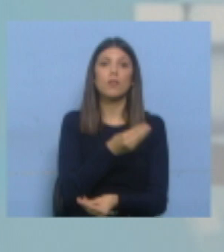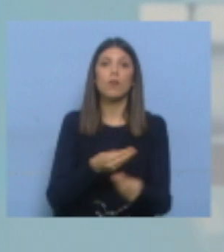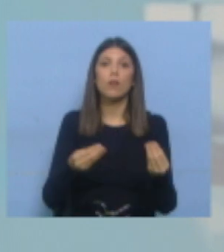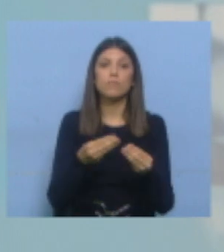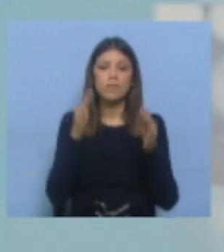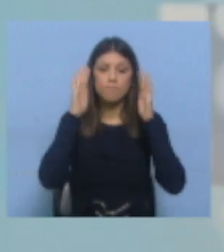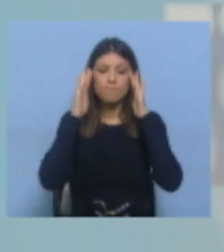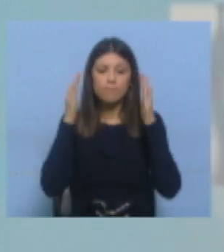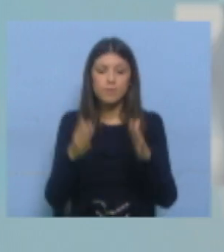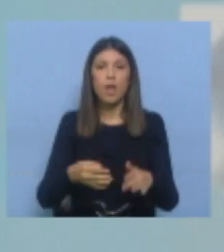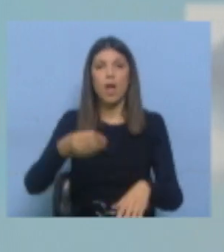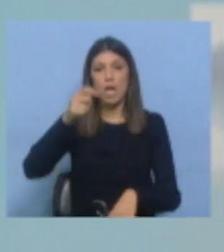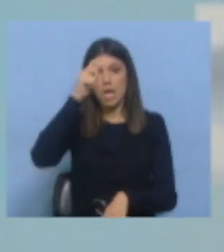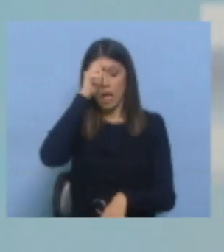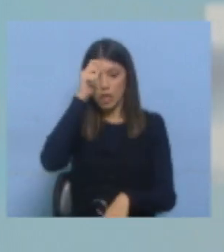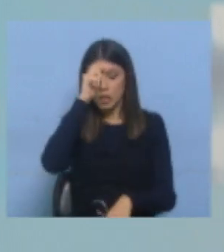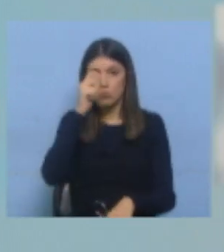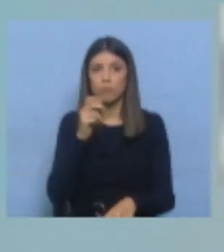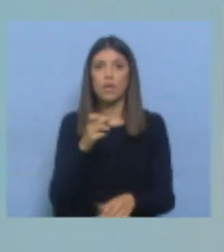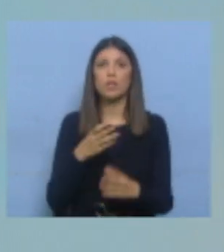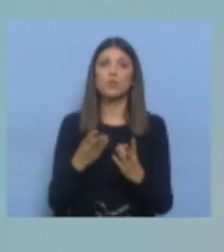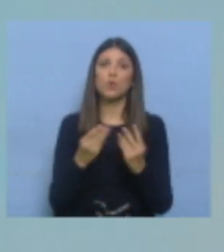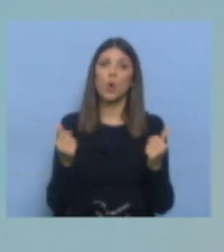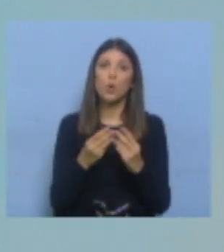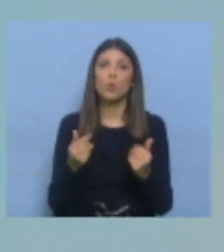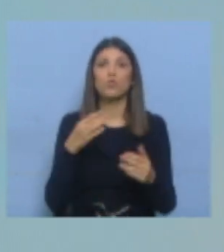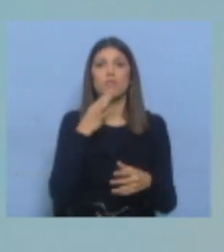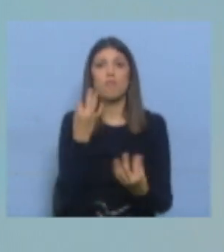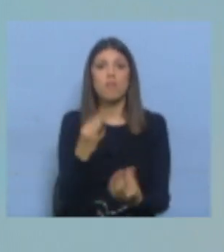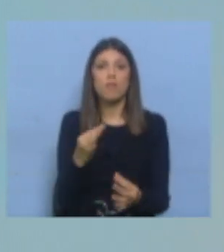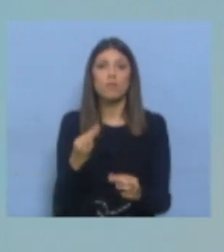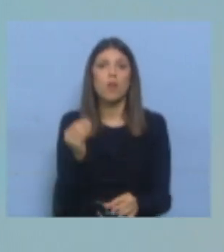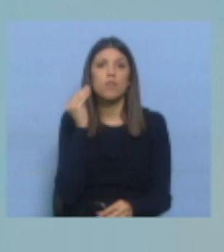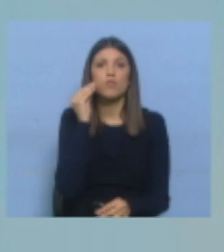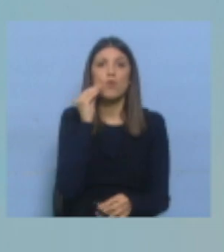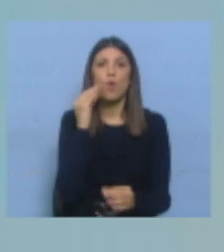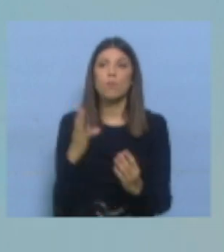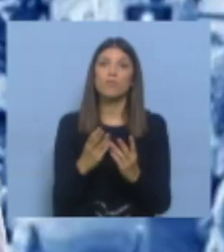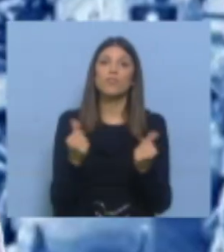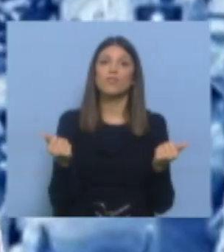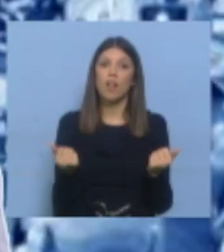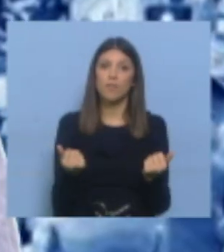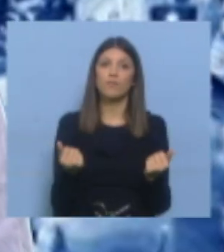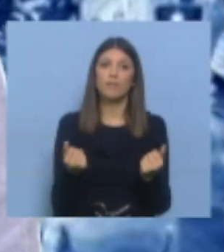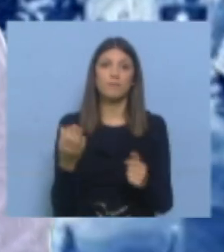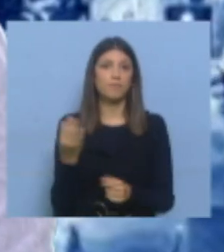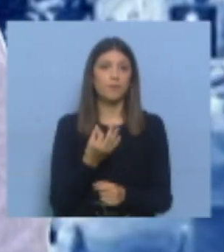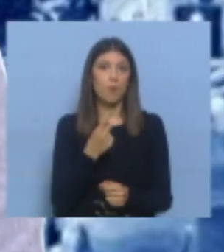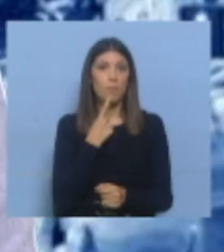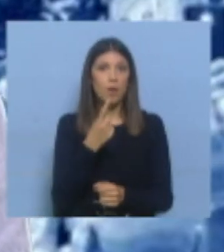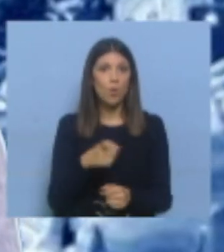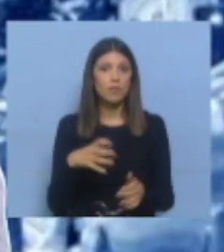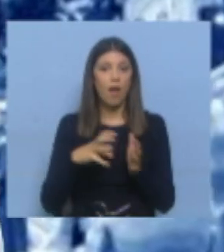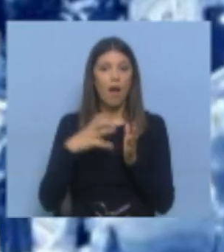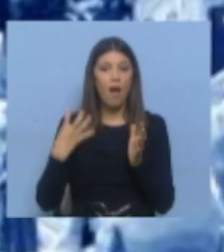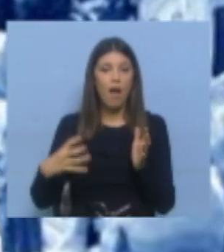recursos naturais, na distribuição da riqueza? Como é que se faz resolve esta equação? Eu acho que está-me a fazer uma pergunta muito difícil, porque